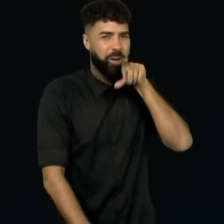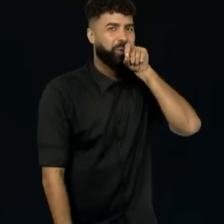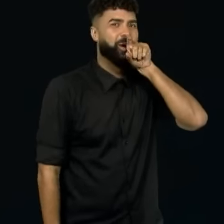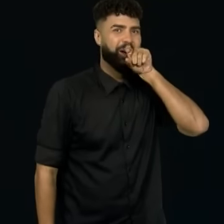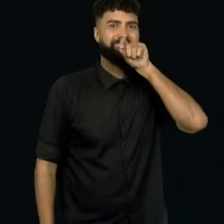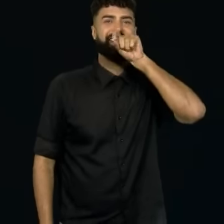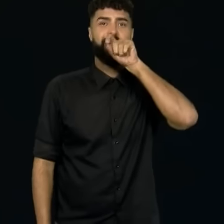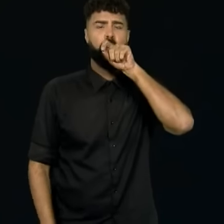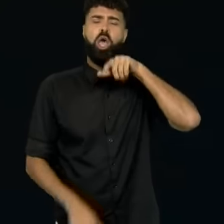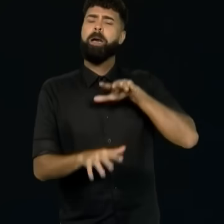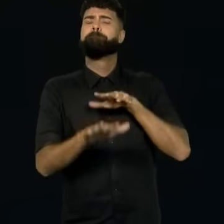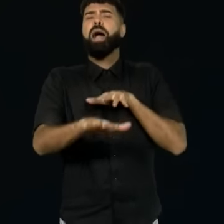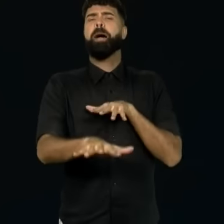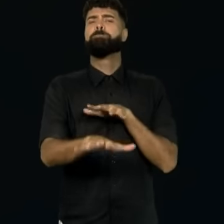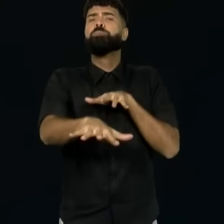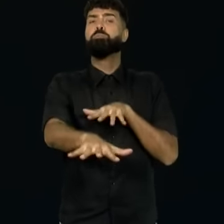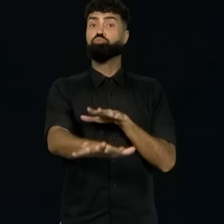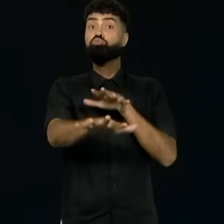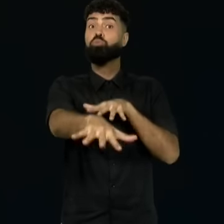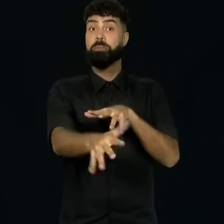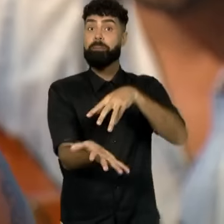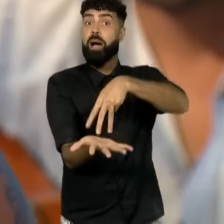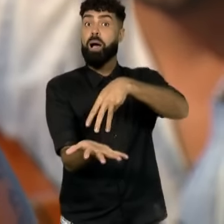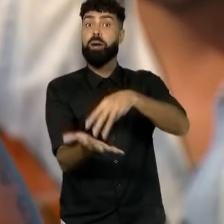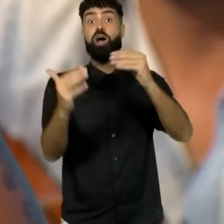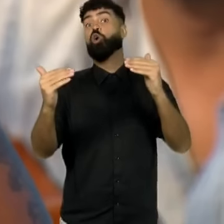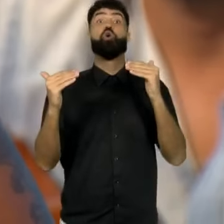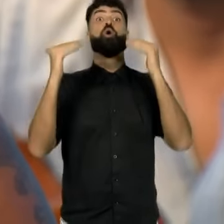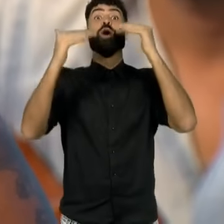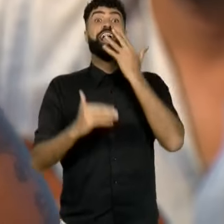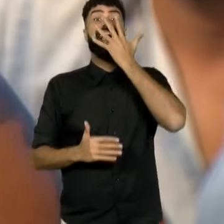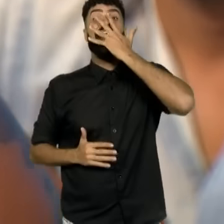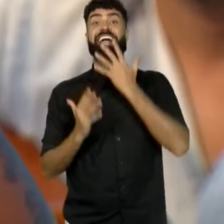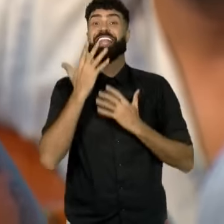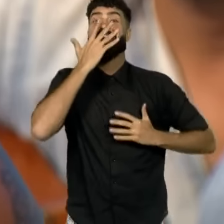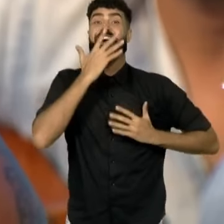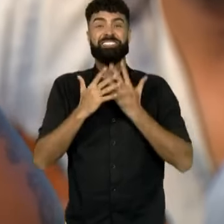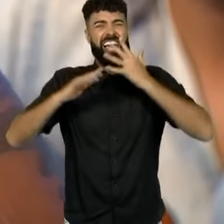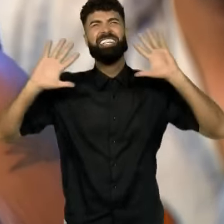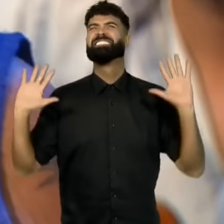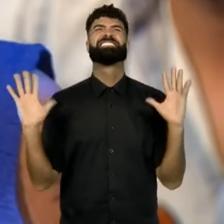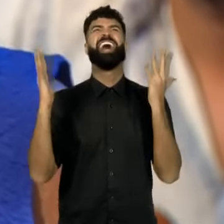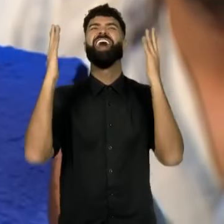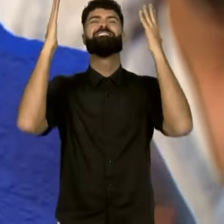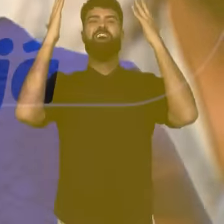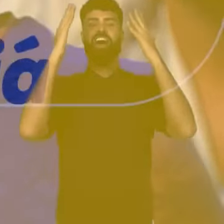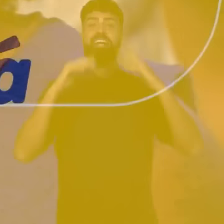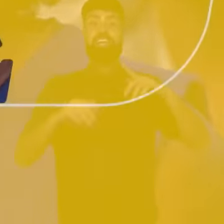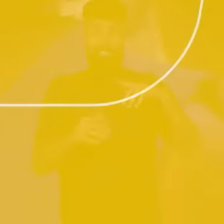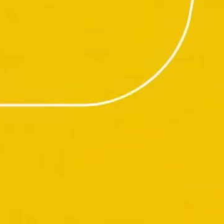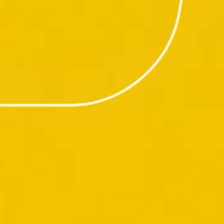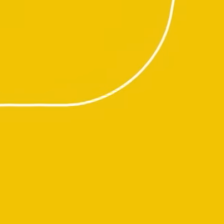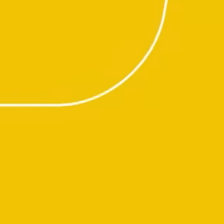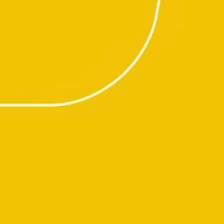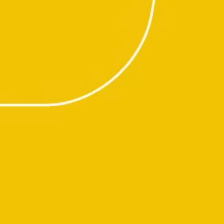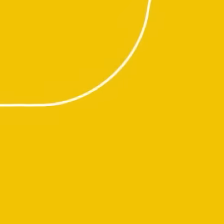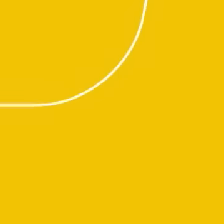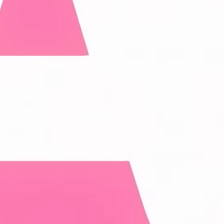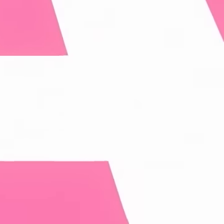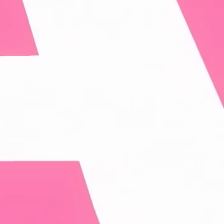Portela, desfilando triunfal sobre o altar do carnaval. Salve o samba, salve a santa, salve